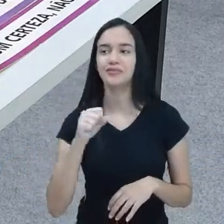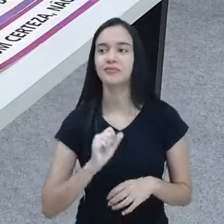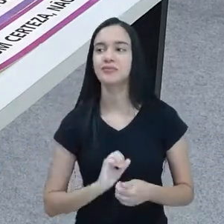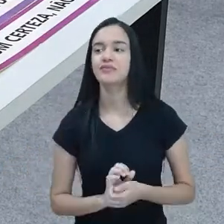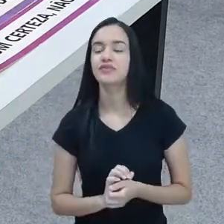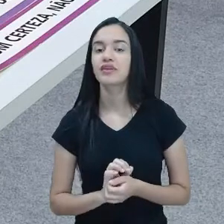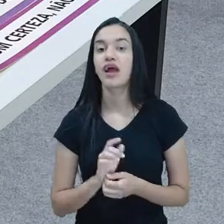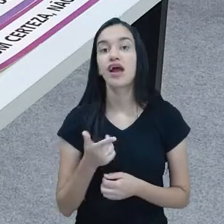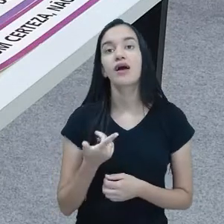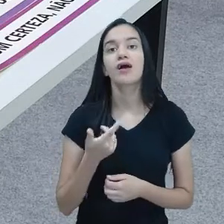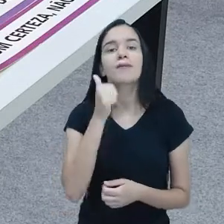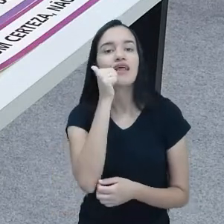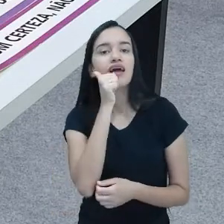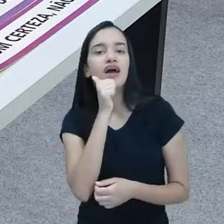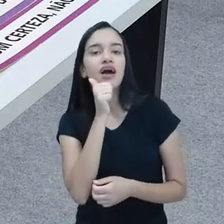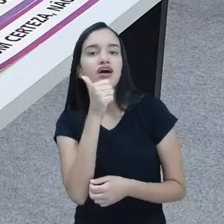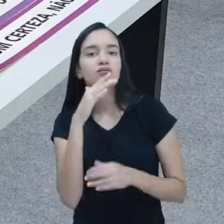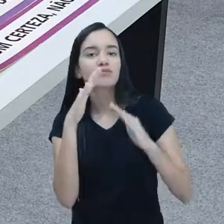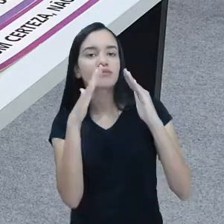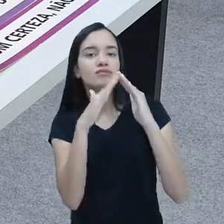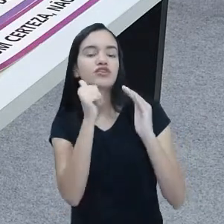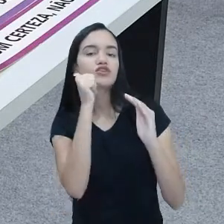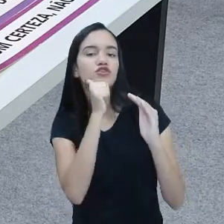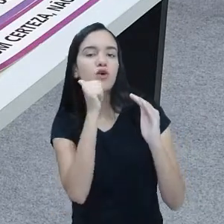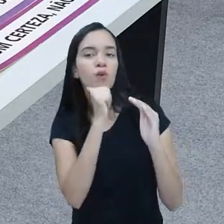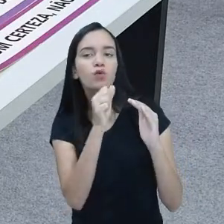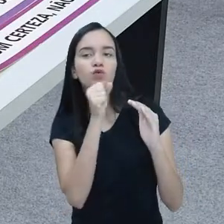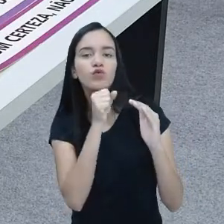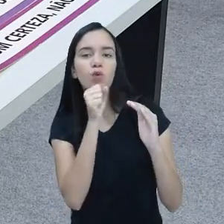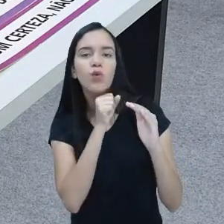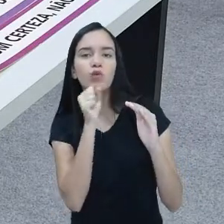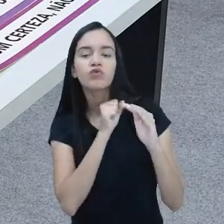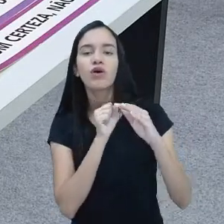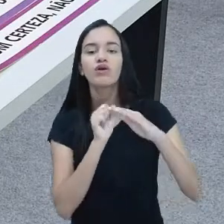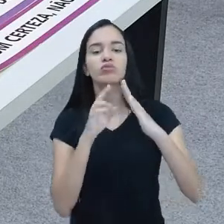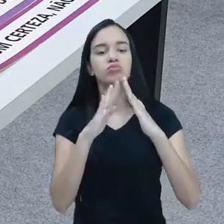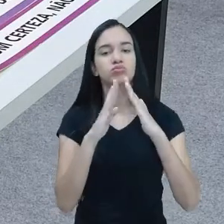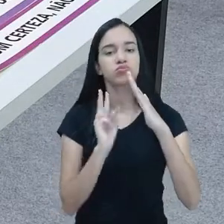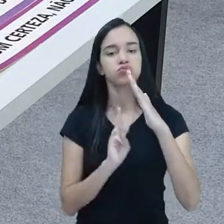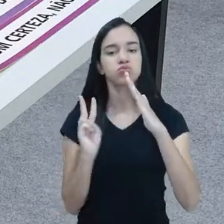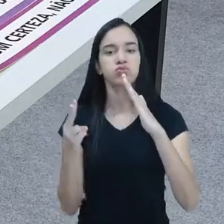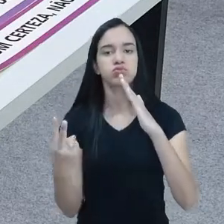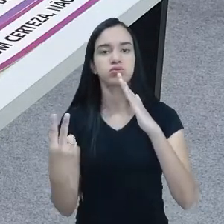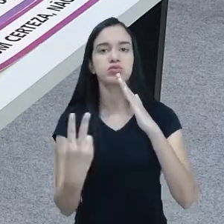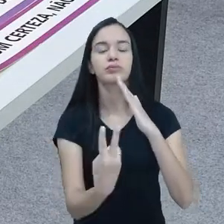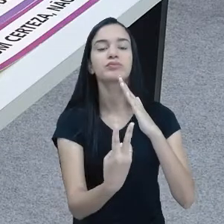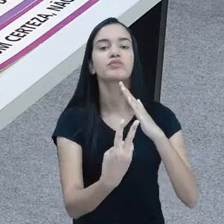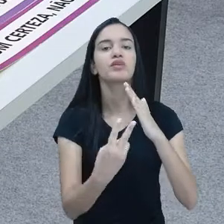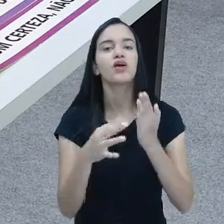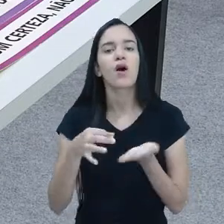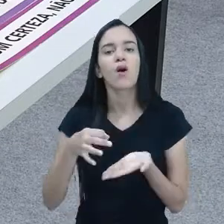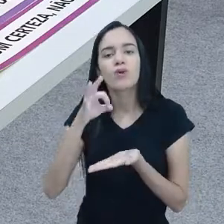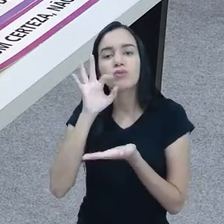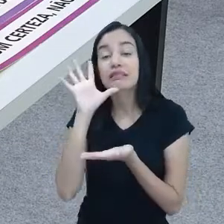A casinha da vovó. Cercadinha de cipó. O café está demorando. Com